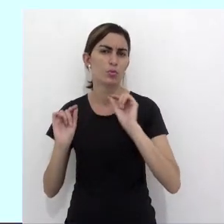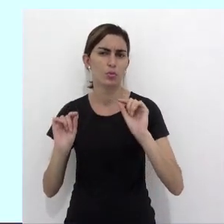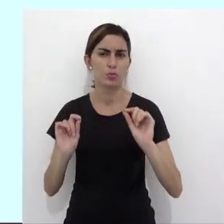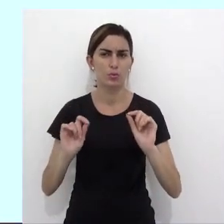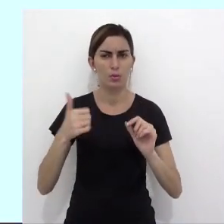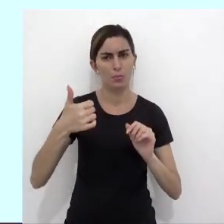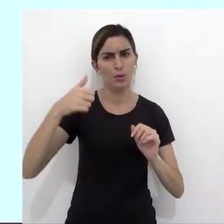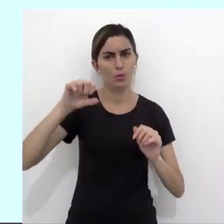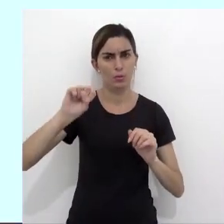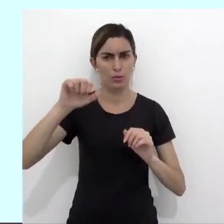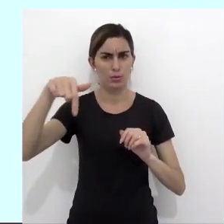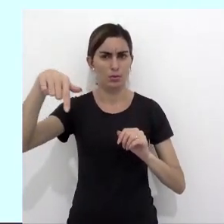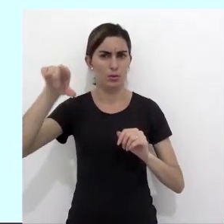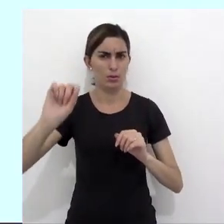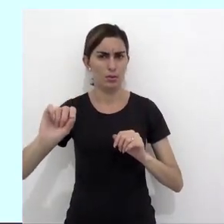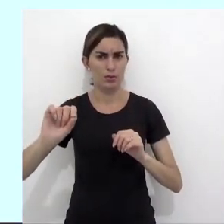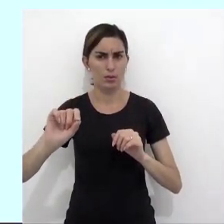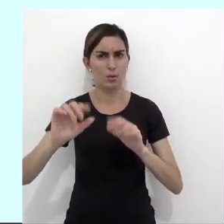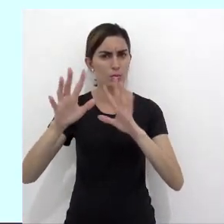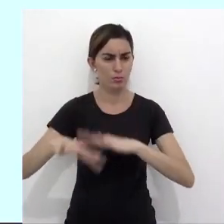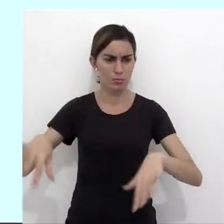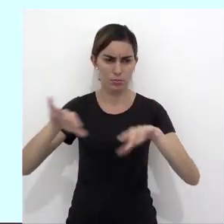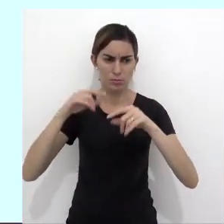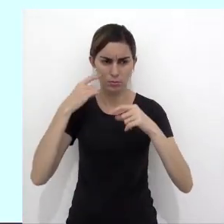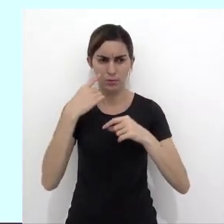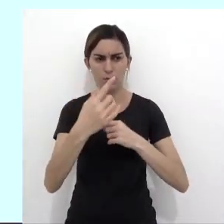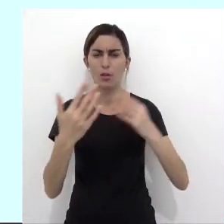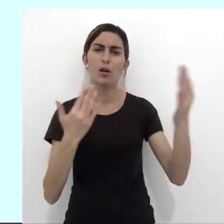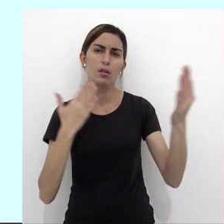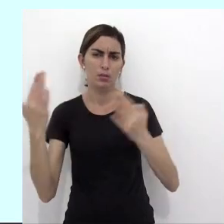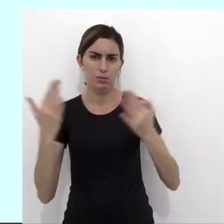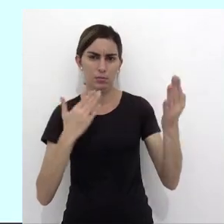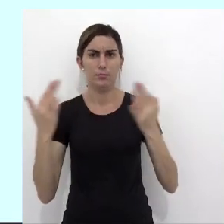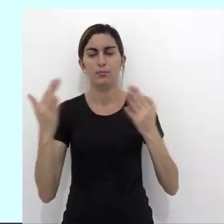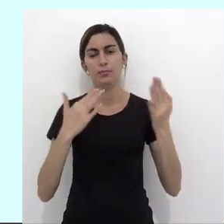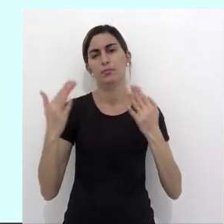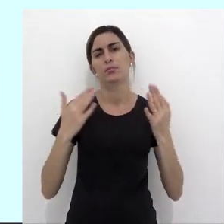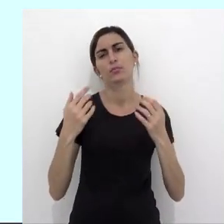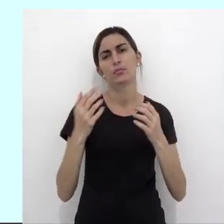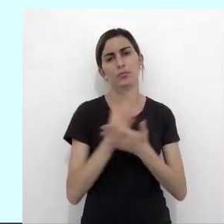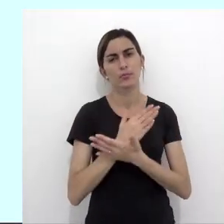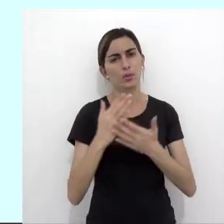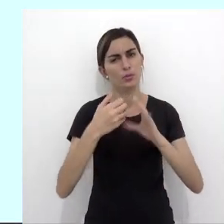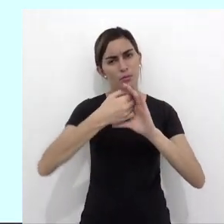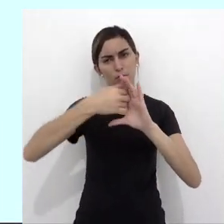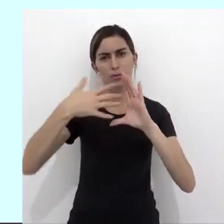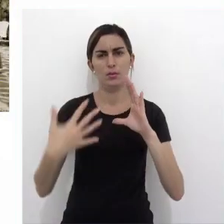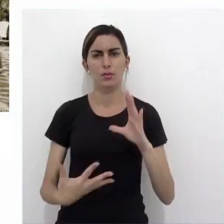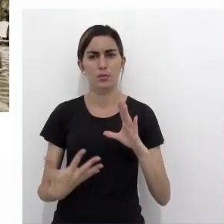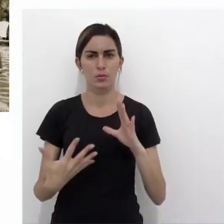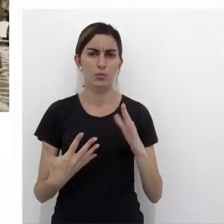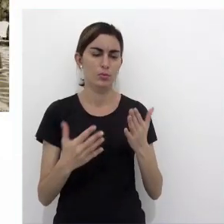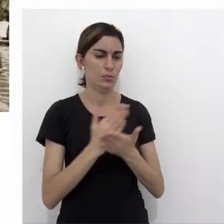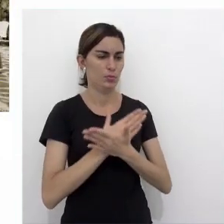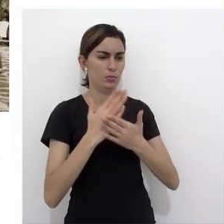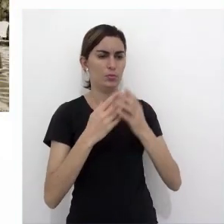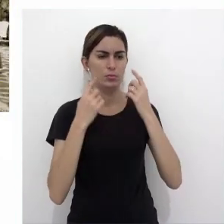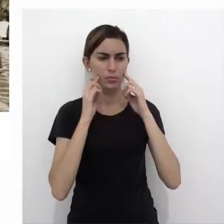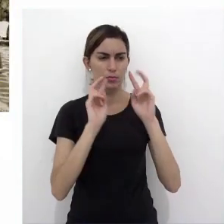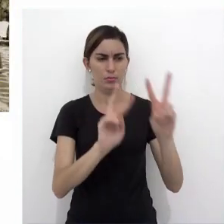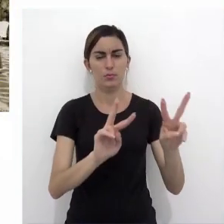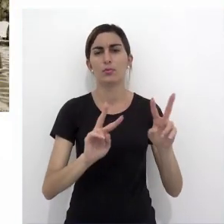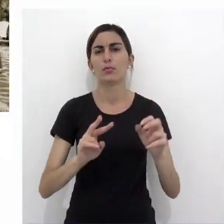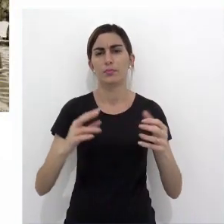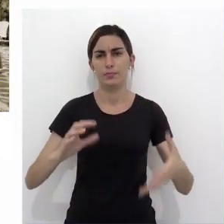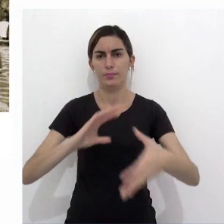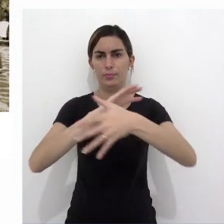1870. Nesse quadro aí comparativo, vocês podem observar algumas características do sistema de parceria